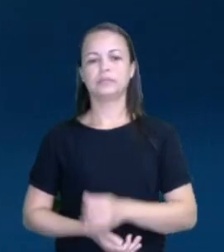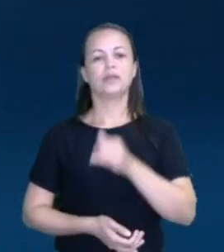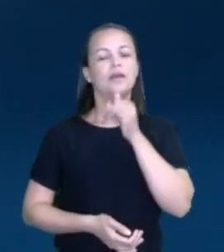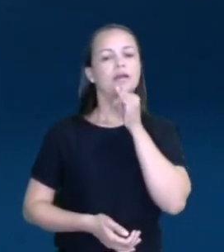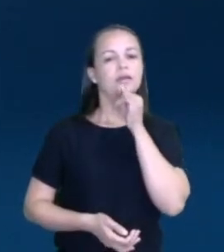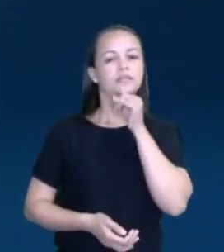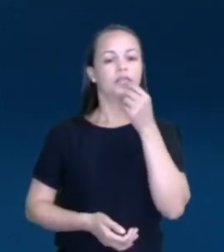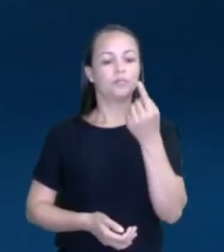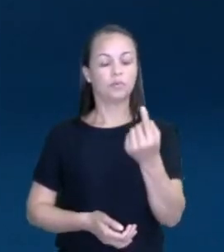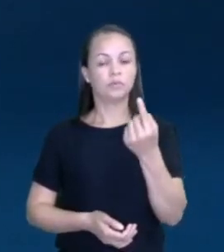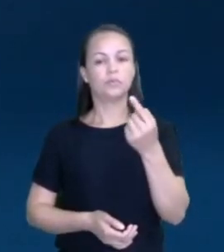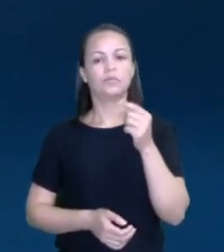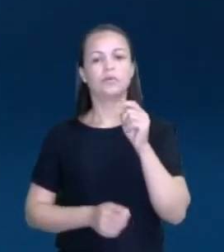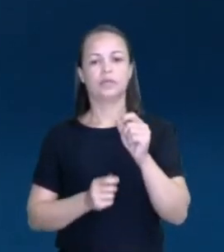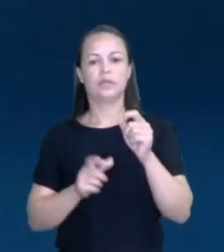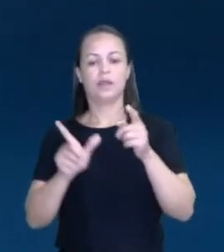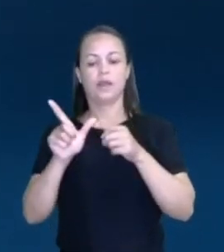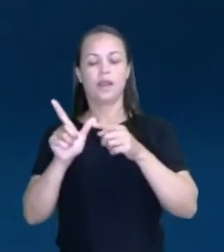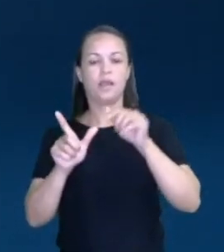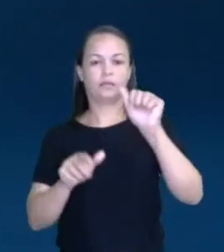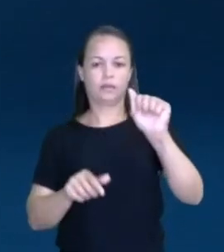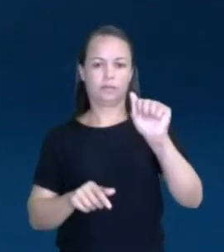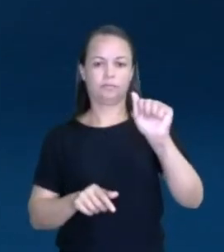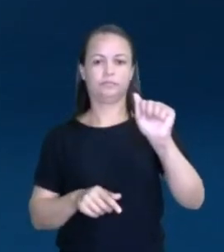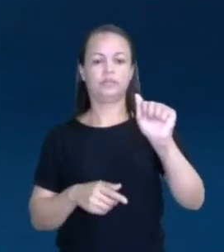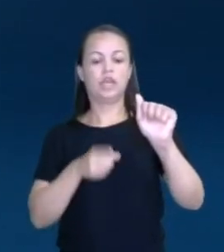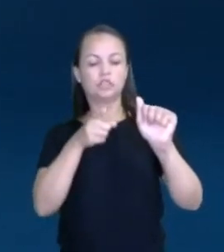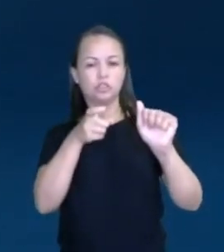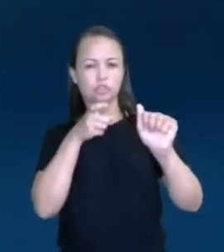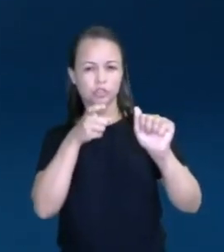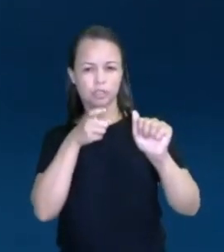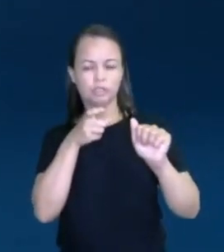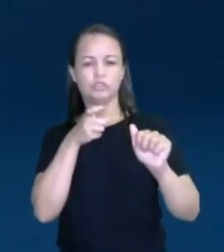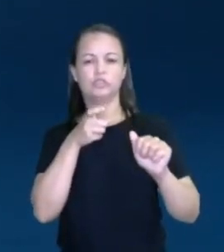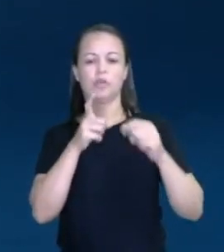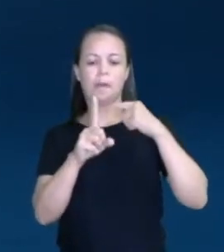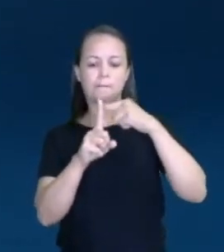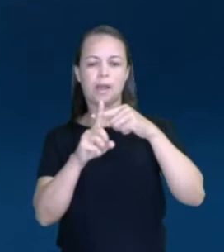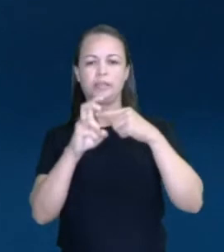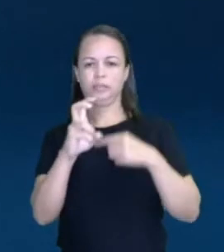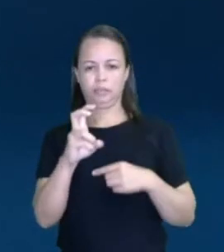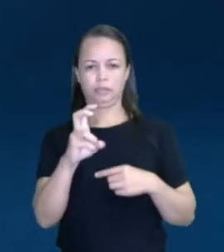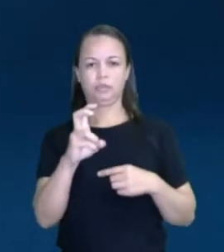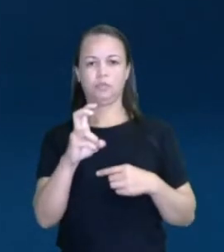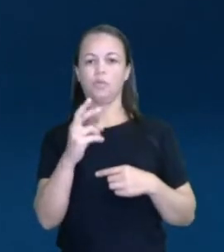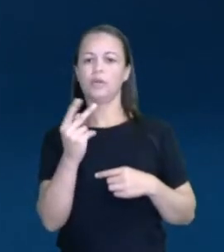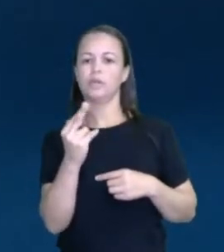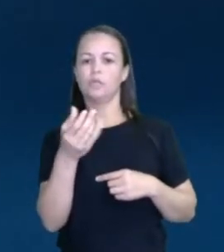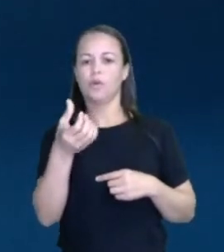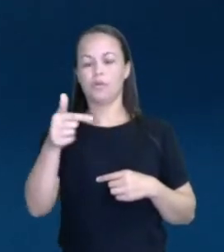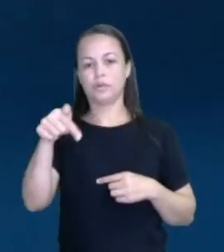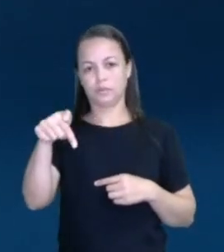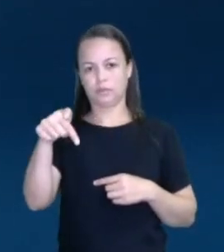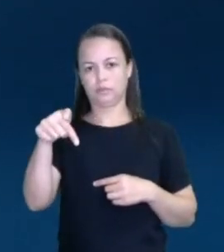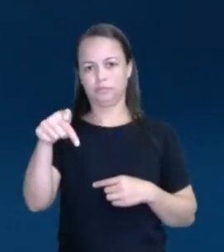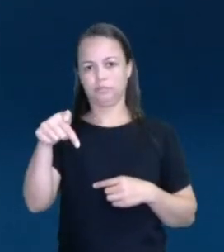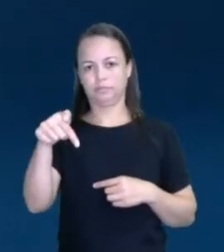Exemplo 1, tá aqui, ó, letra A. X mais 5 igual a